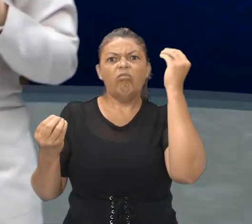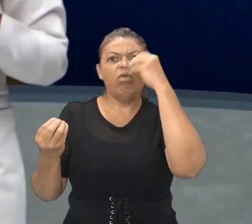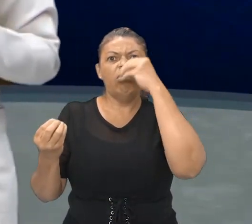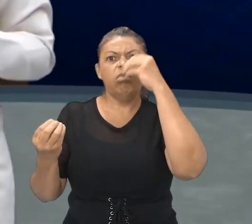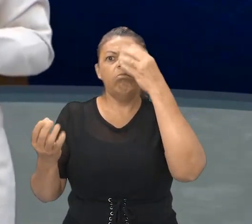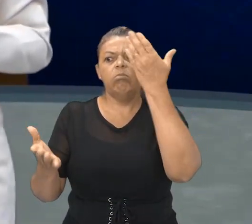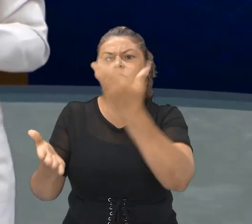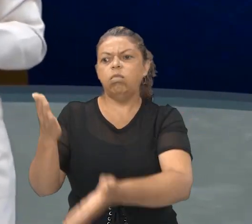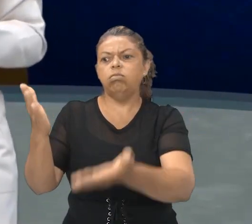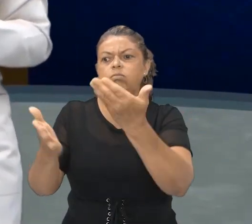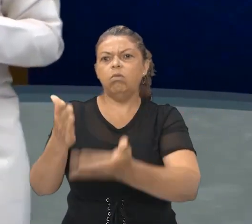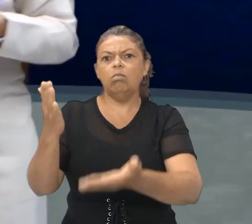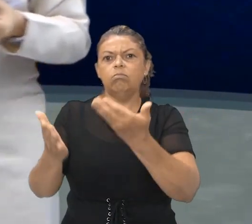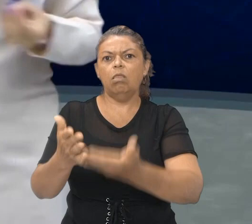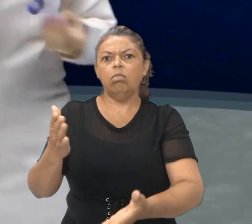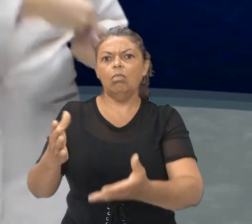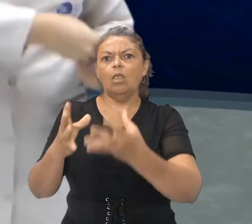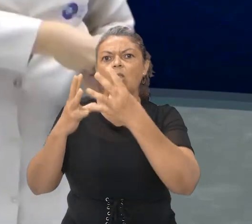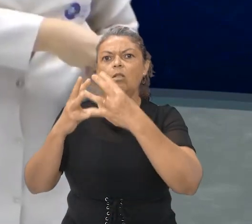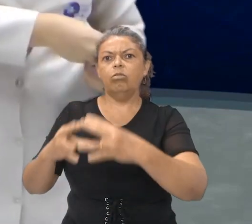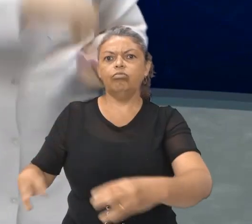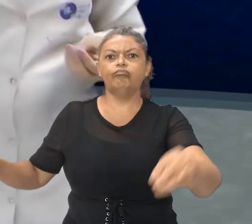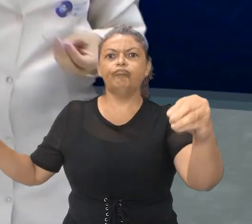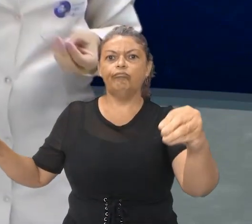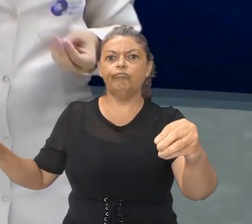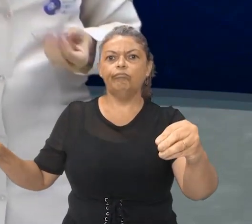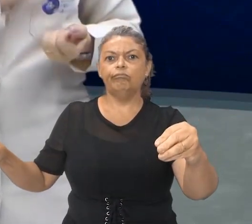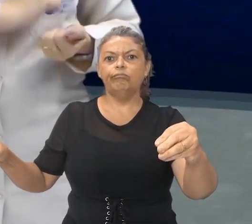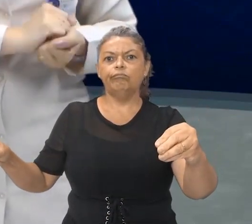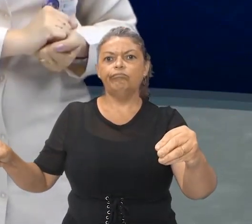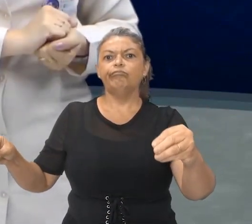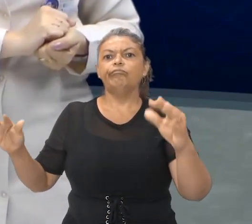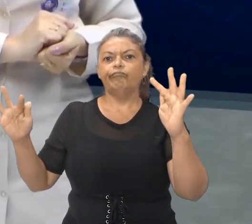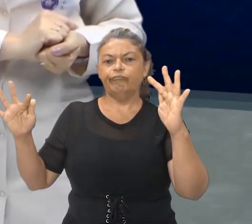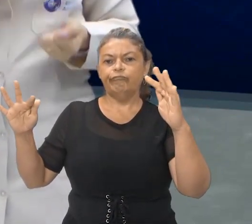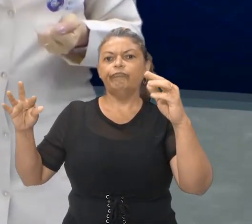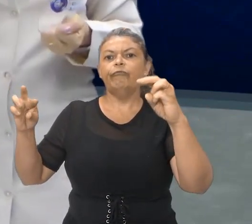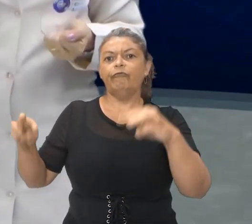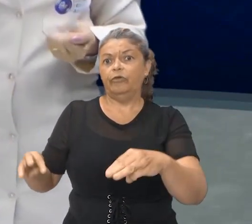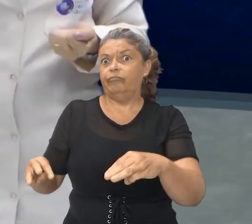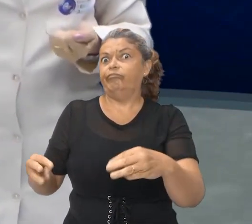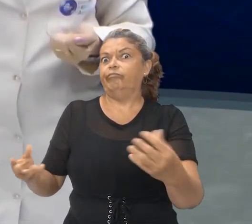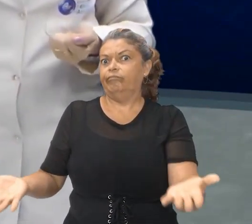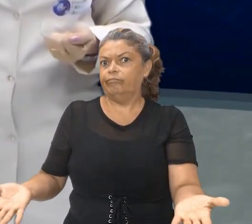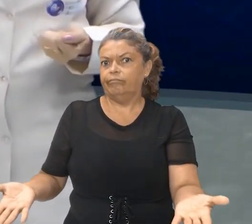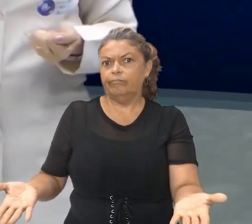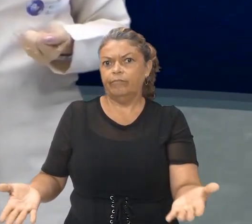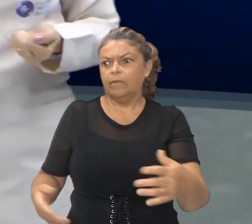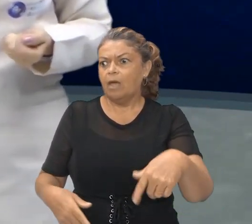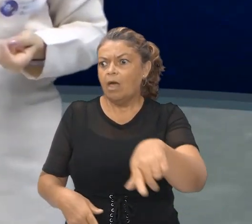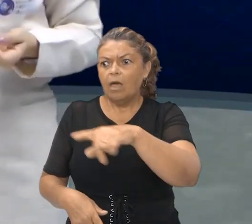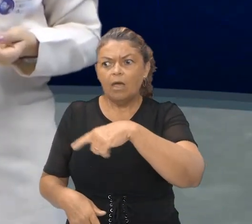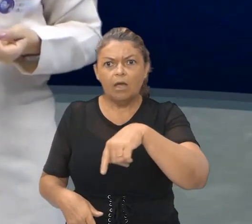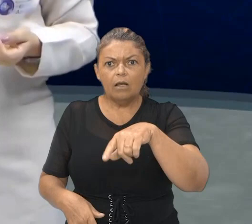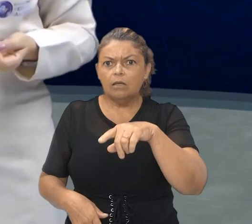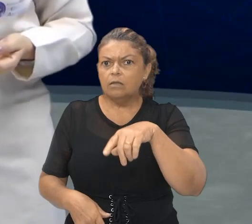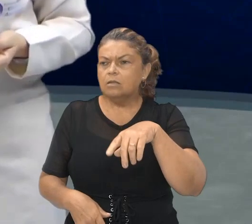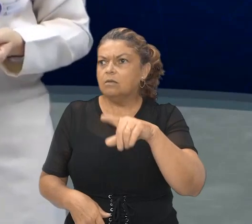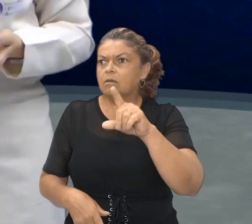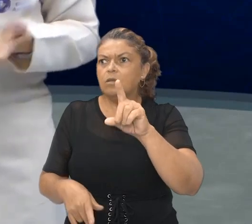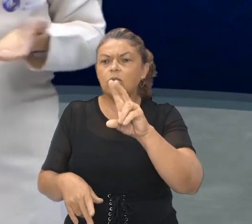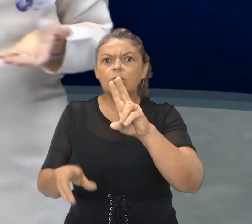aquela grandiosidade do Império Romano, ela teve o fim. Por essa eles não esperavam. Eles não esperavam que os estrangeiros,